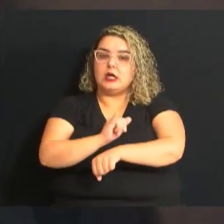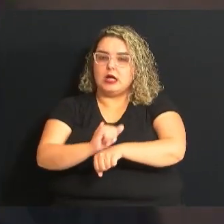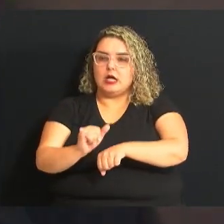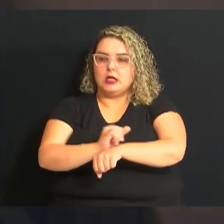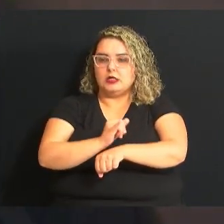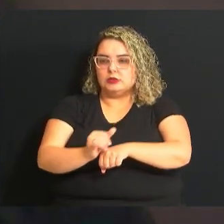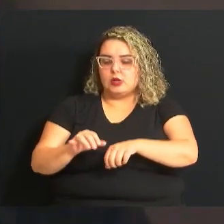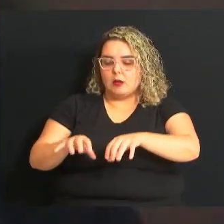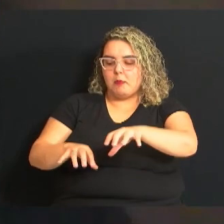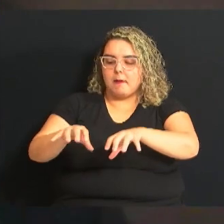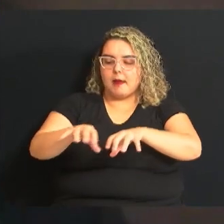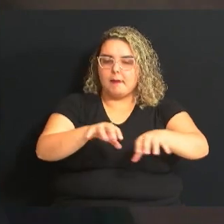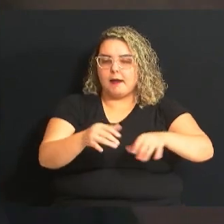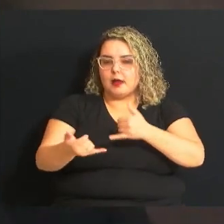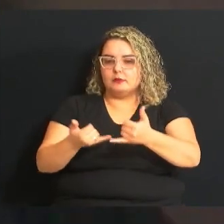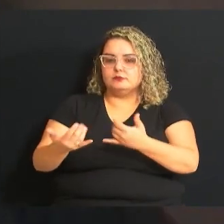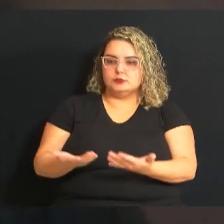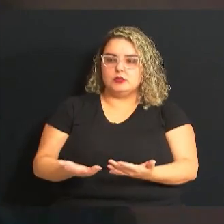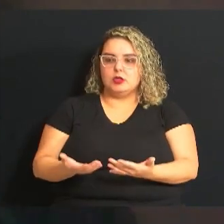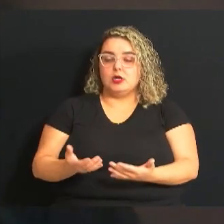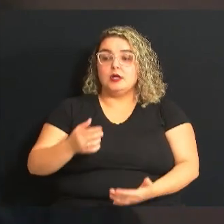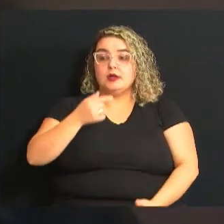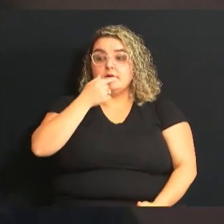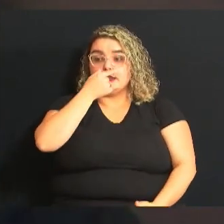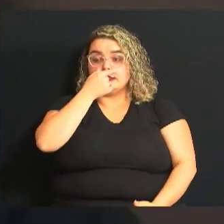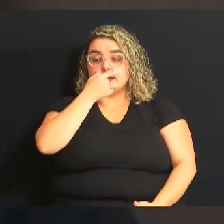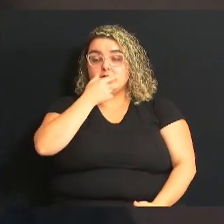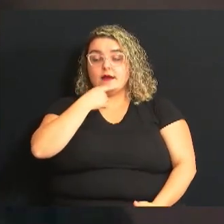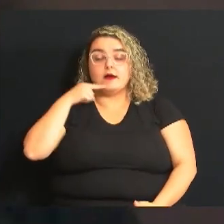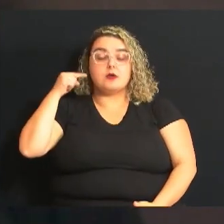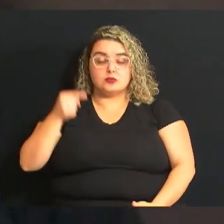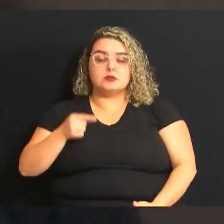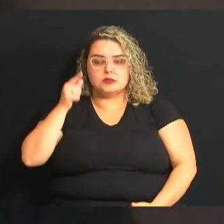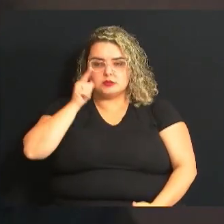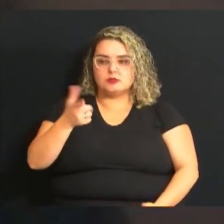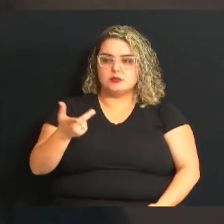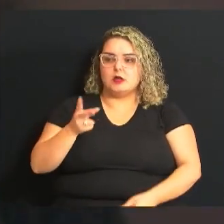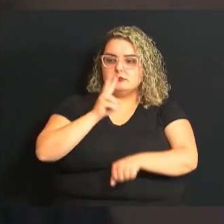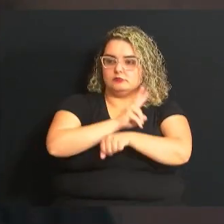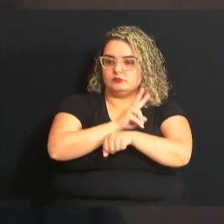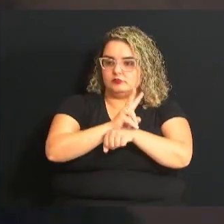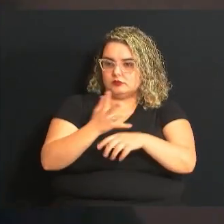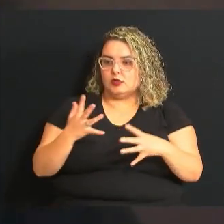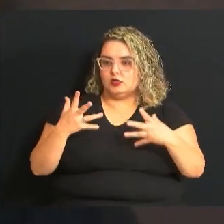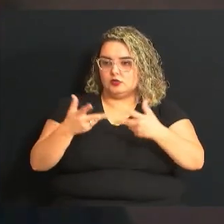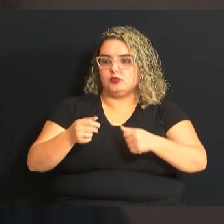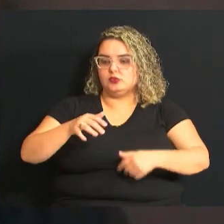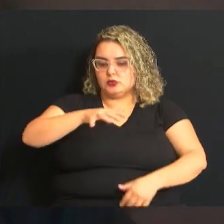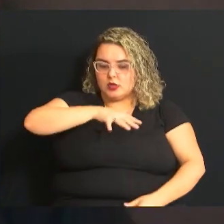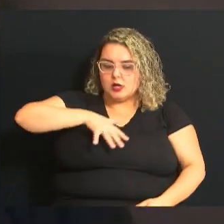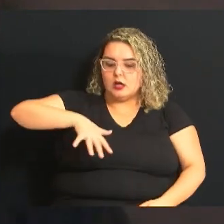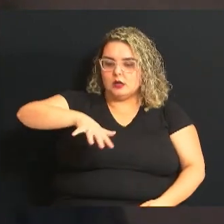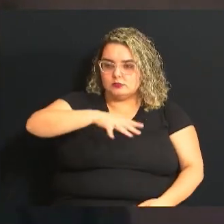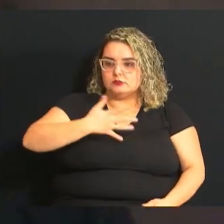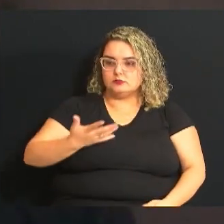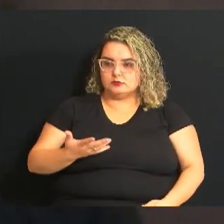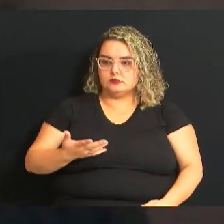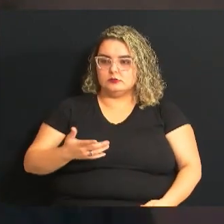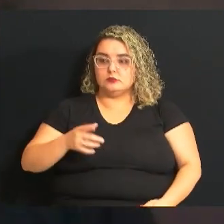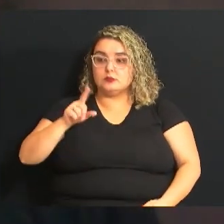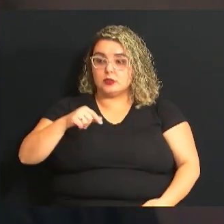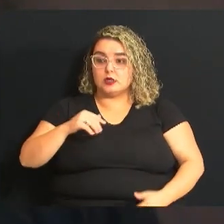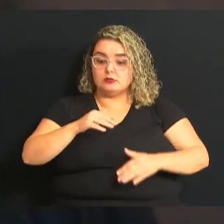do texto corrido. Eu acho que é a leitura nas diversas maneiras, diversas formas